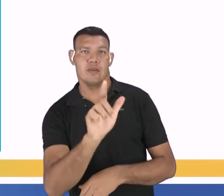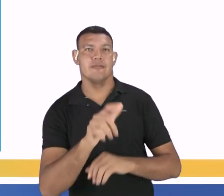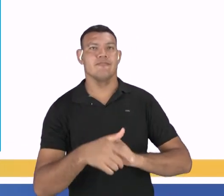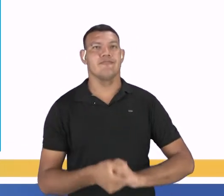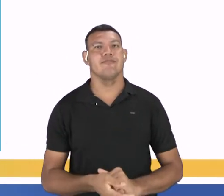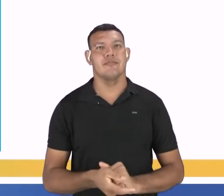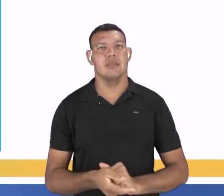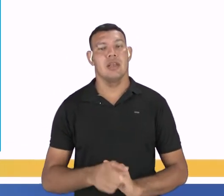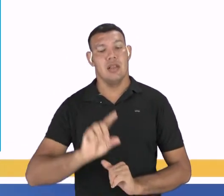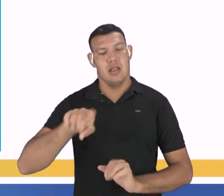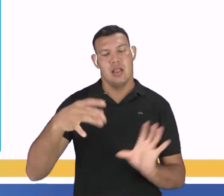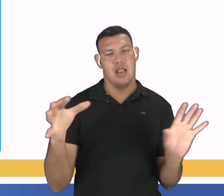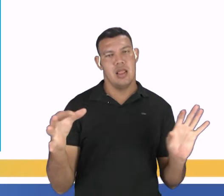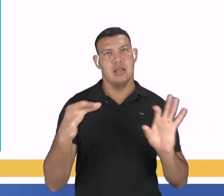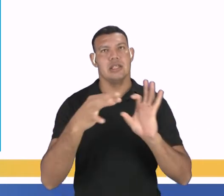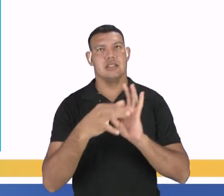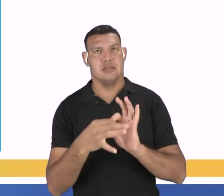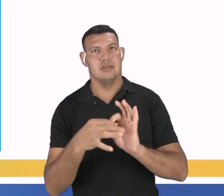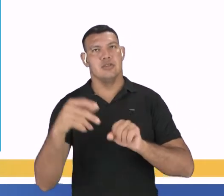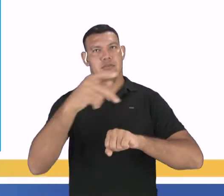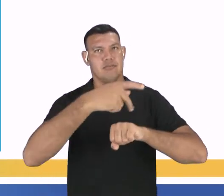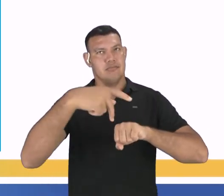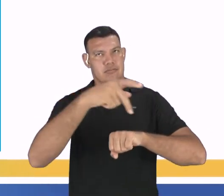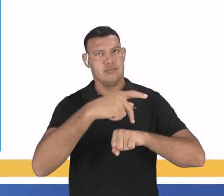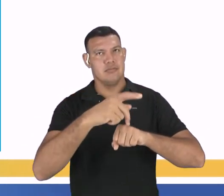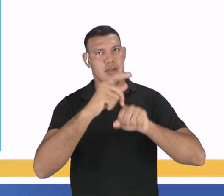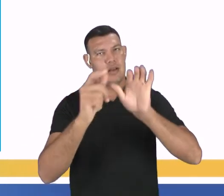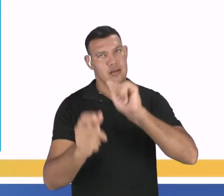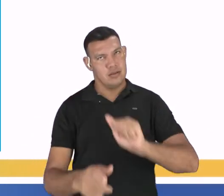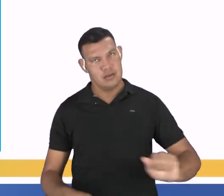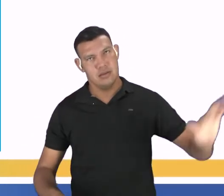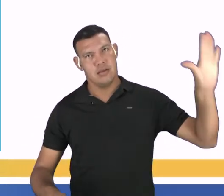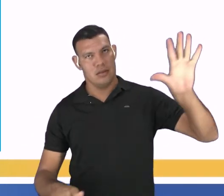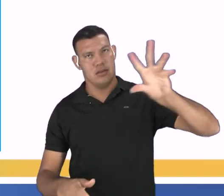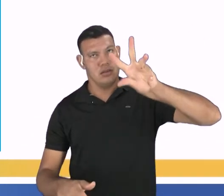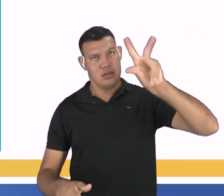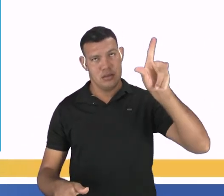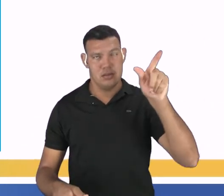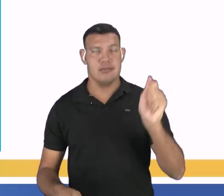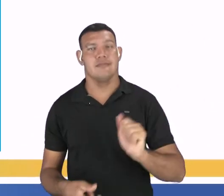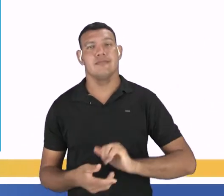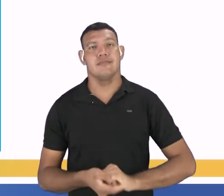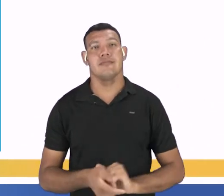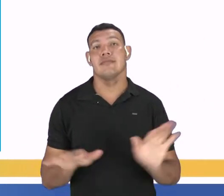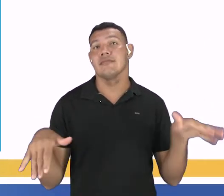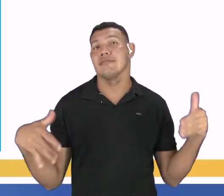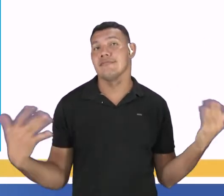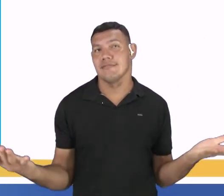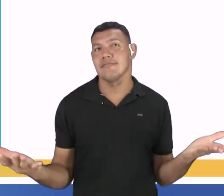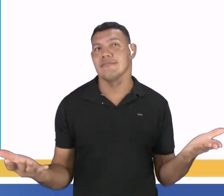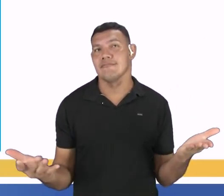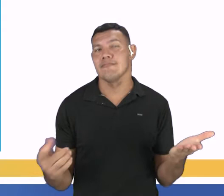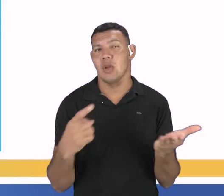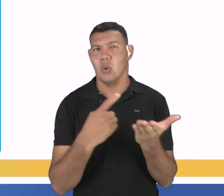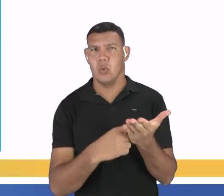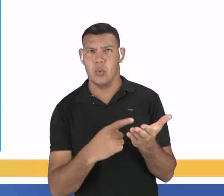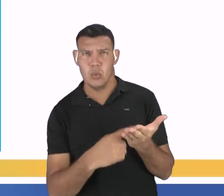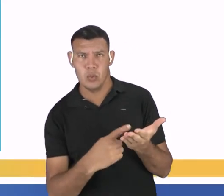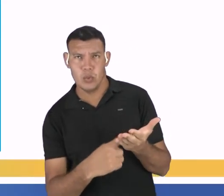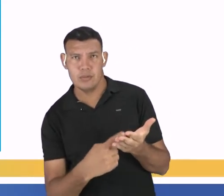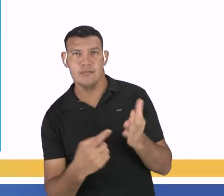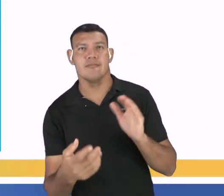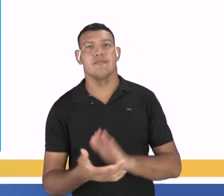iam se aliar para poder derrotar os países asiáticos e africanos, enfim. E aí vamos ter alguns tratados que vão